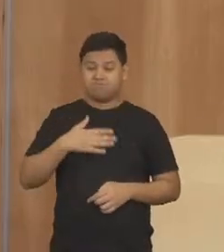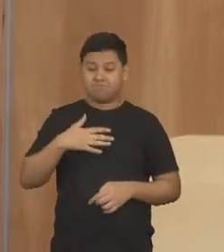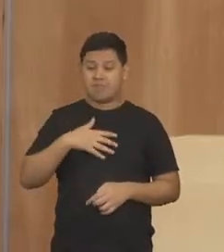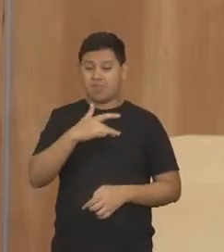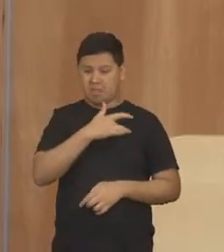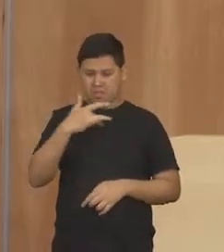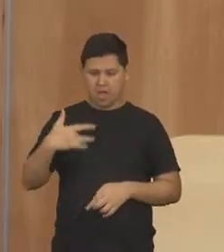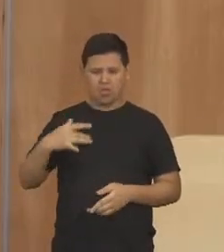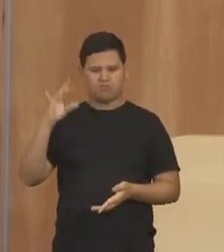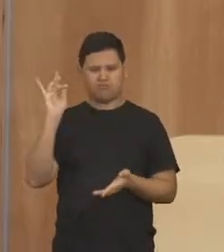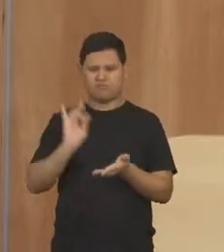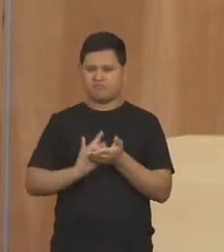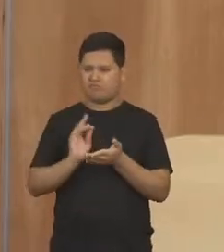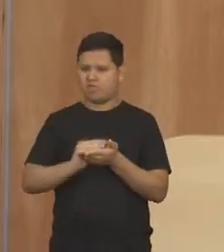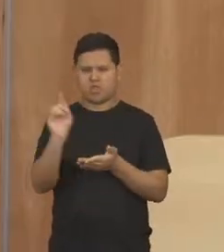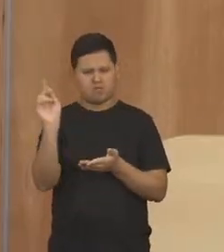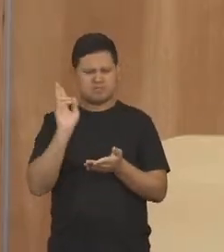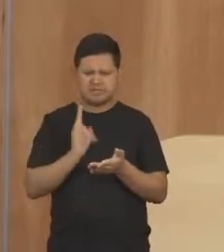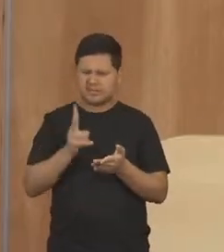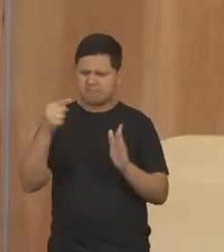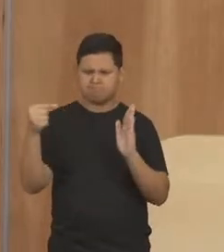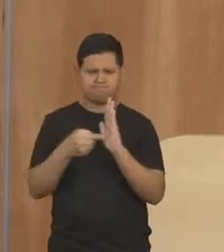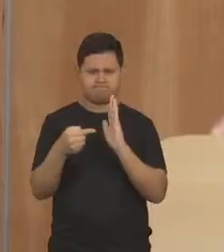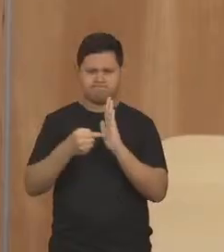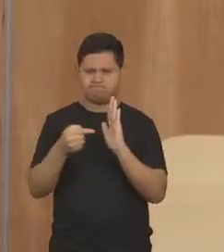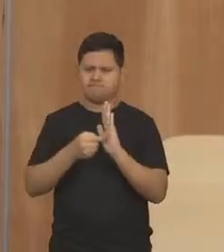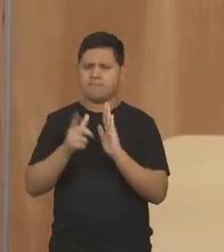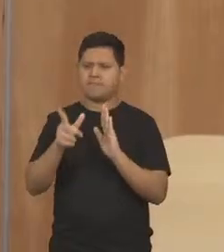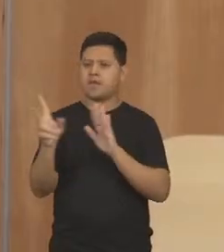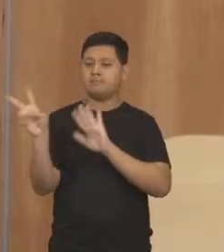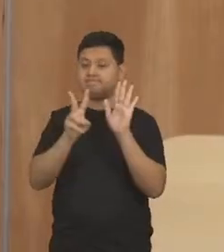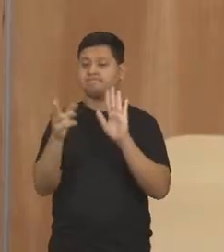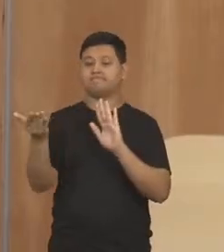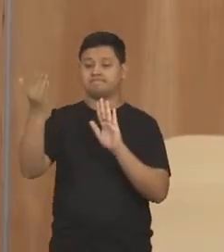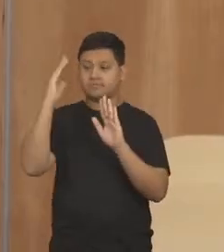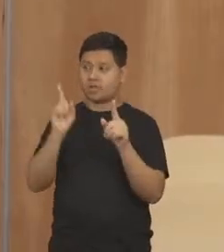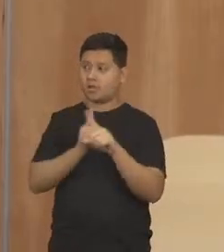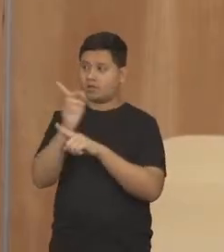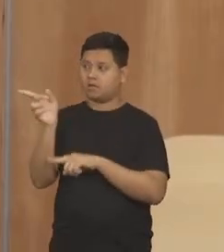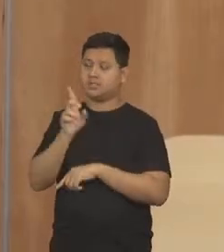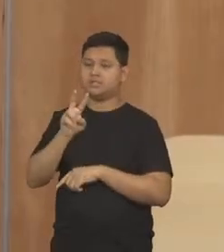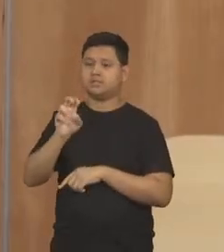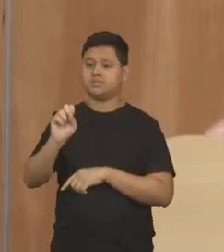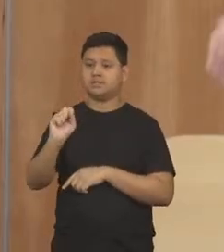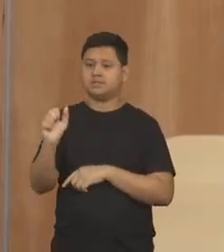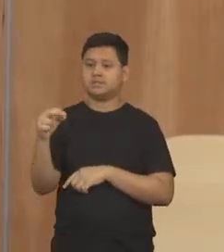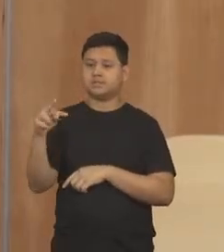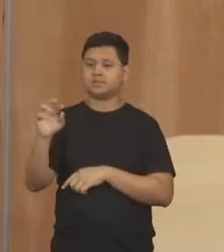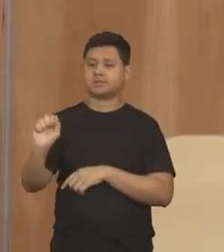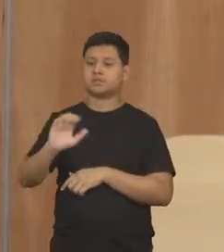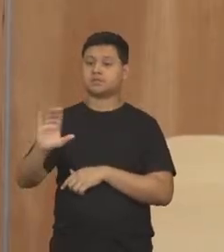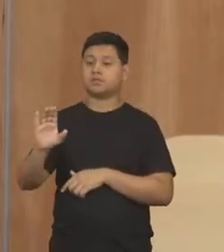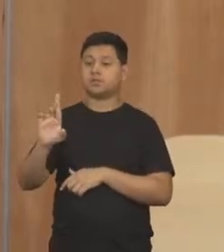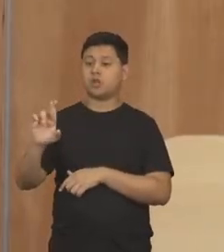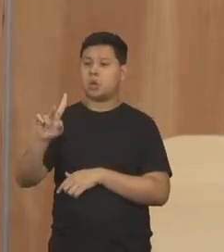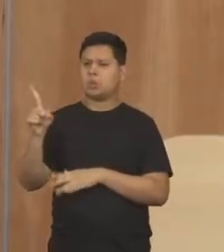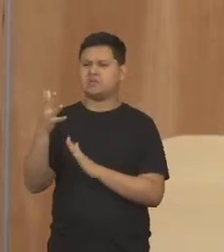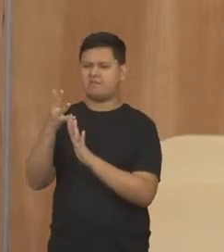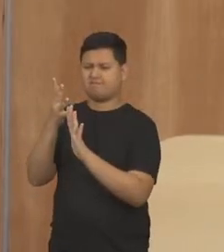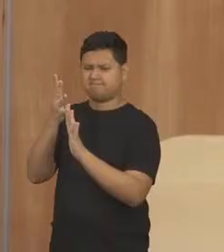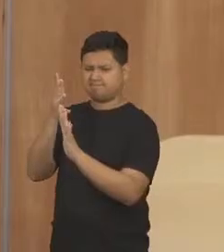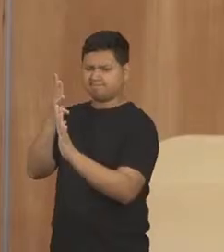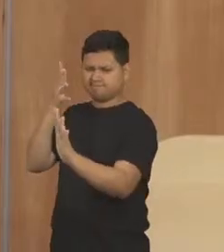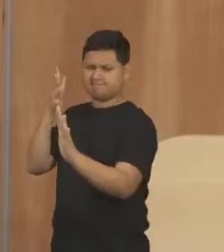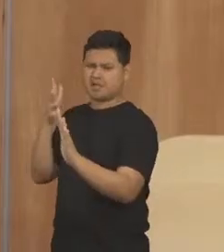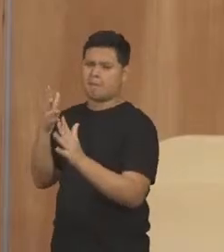Não faltam denúncias, não faltam reclamações. Na semana passada eu fui até a unidade ali Santa Cruz dos Lázaros e estava realmente uma fila gigantesca